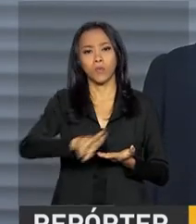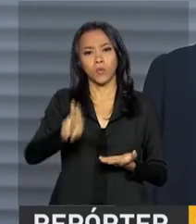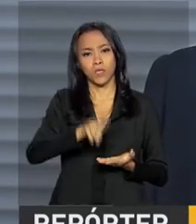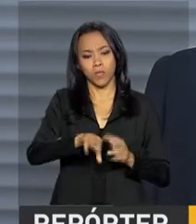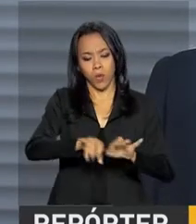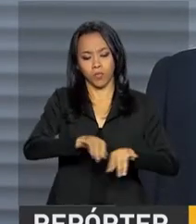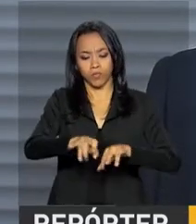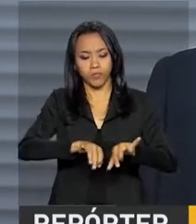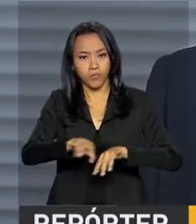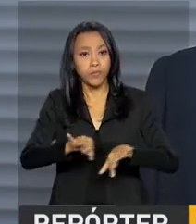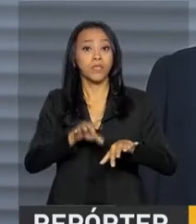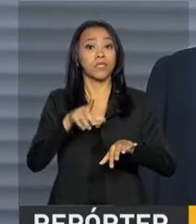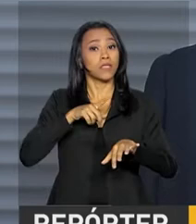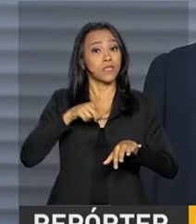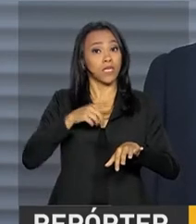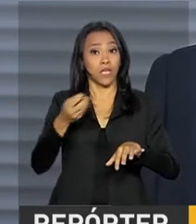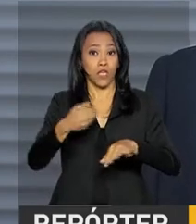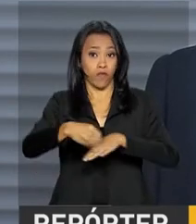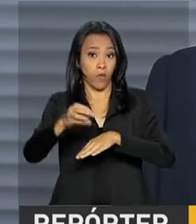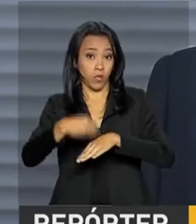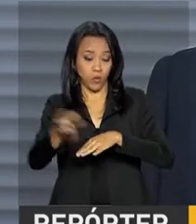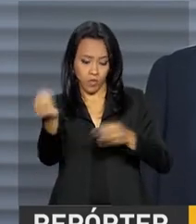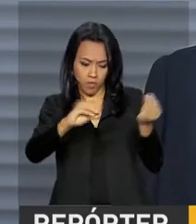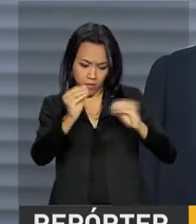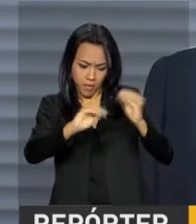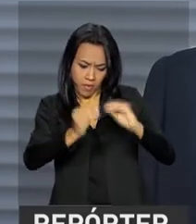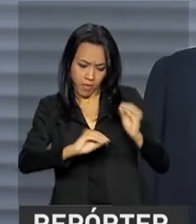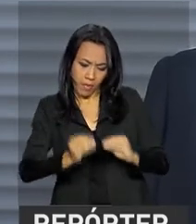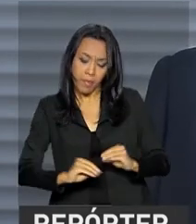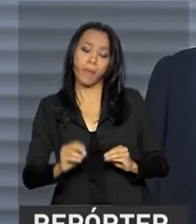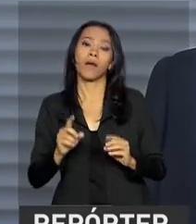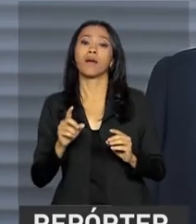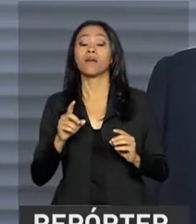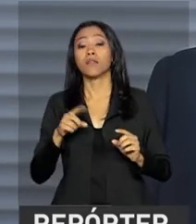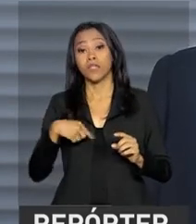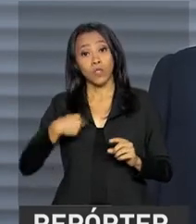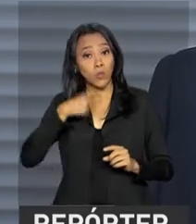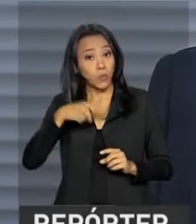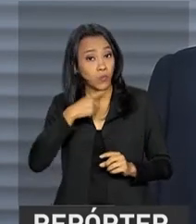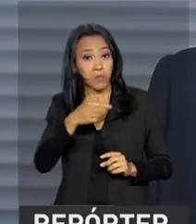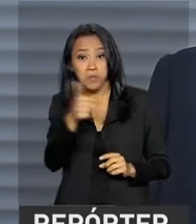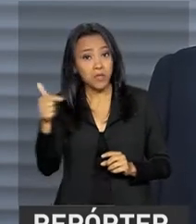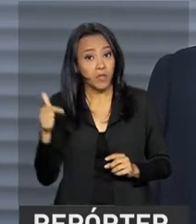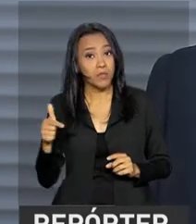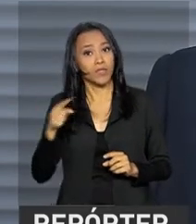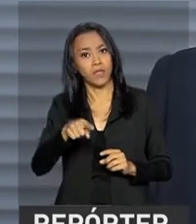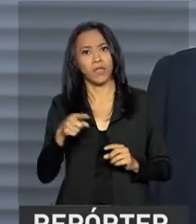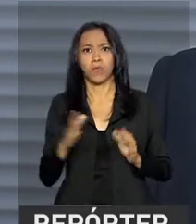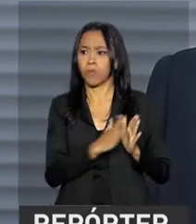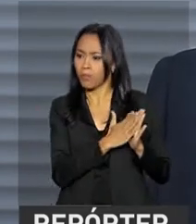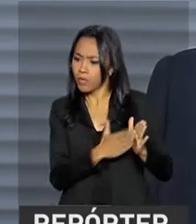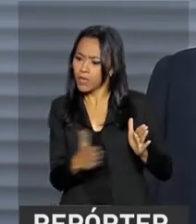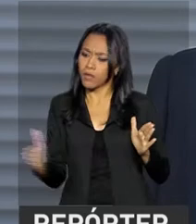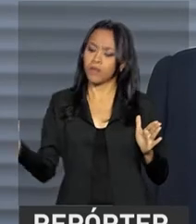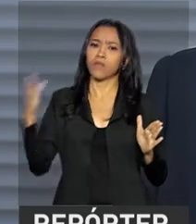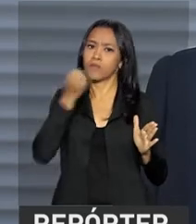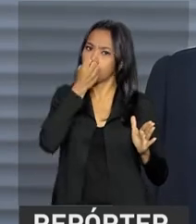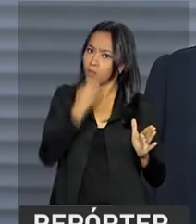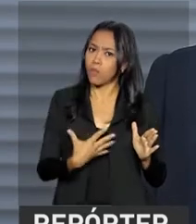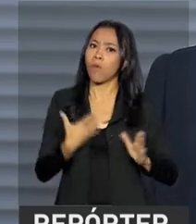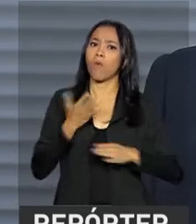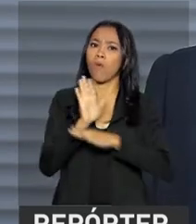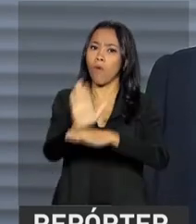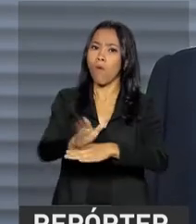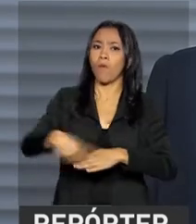tanto facilita o armazenamento quanto facilita a consulta então não temos a mesma luta que a médio longo prazo vai ser um benefício muito grande para as empresas